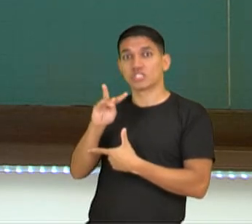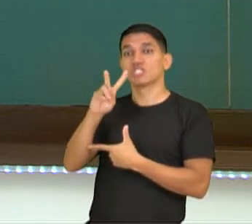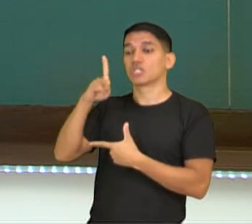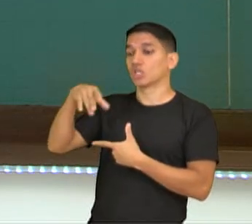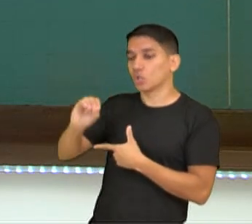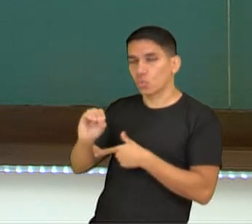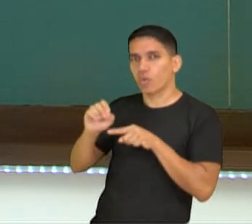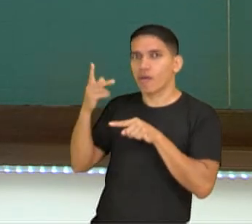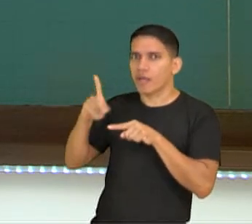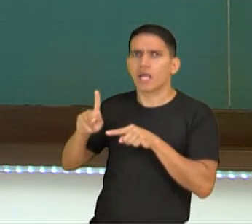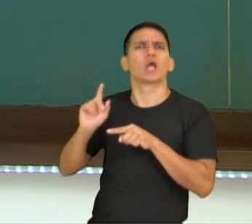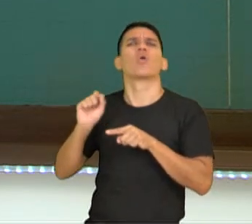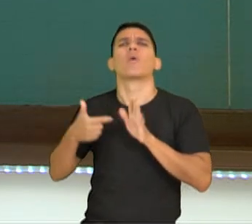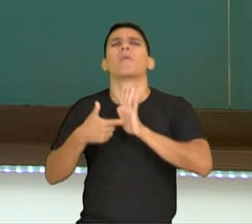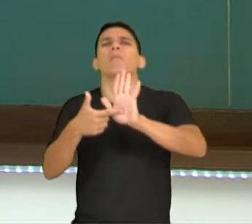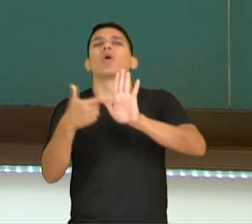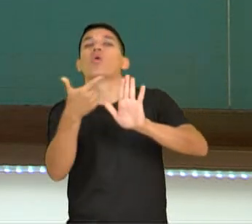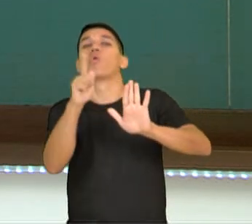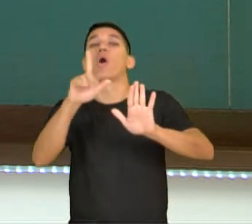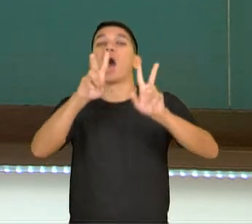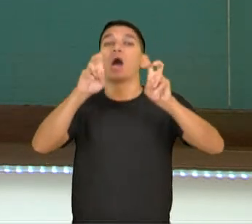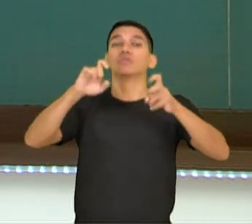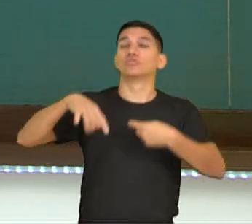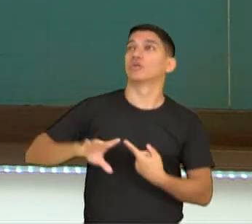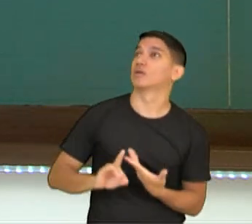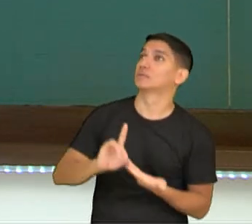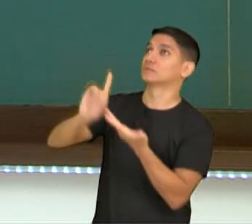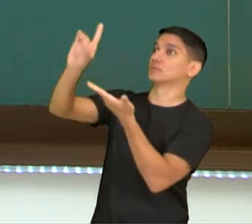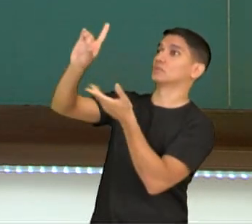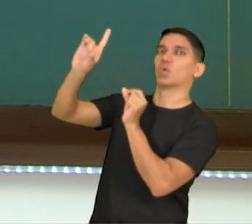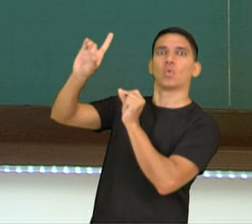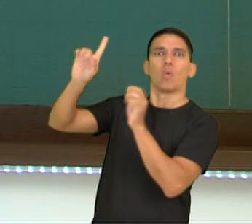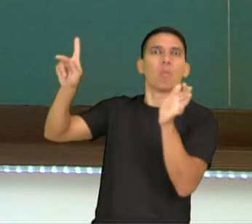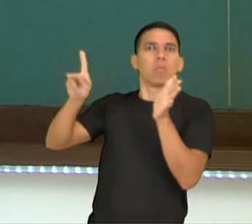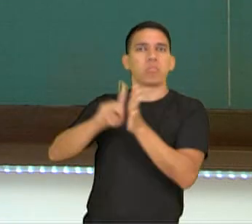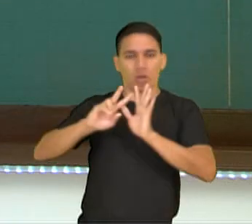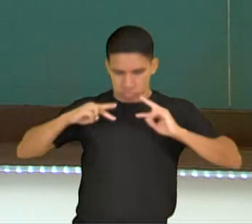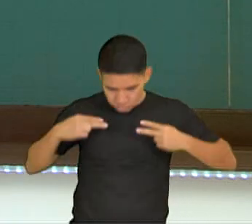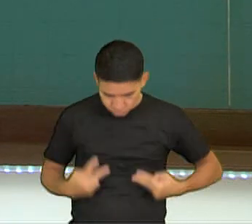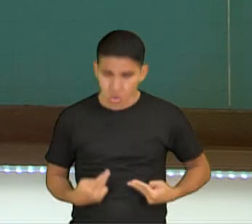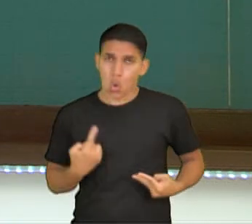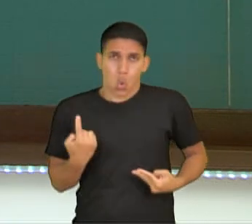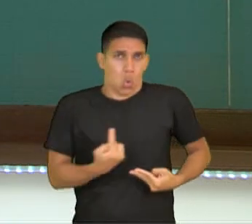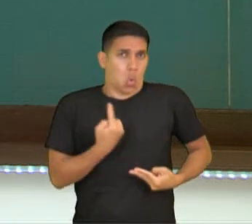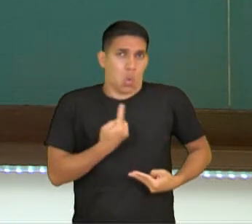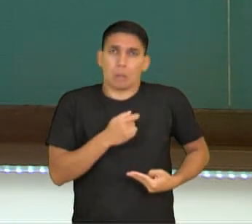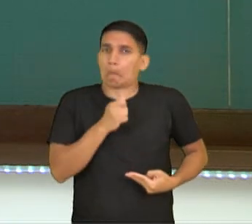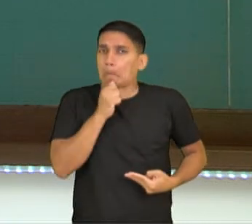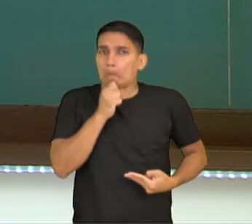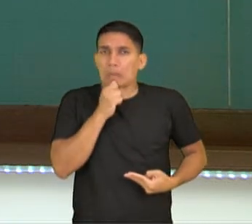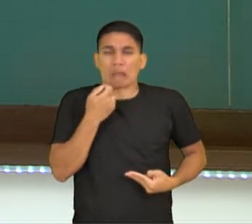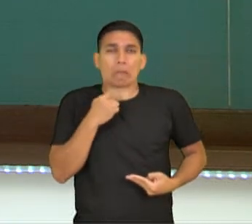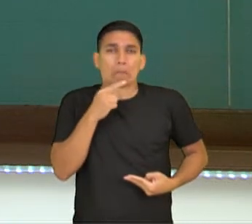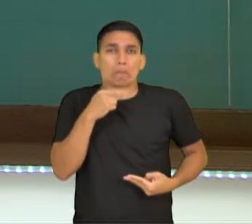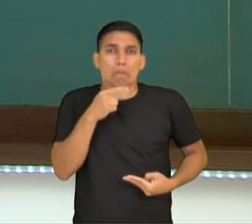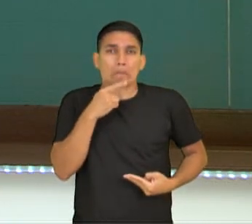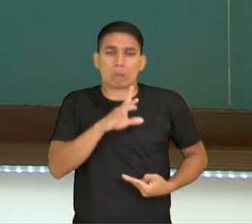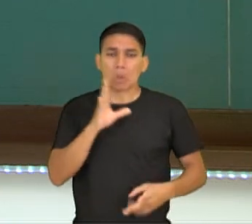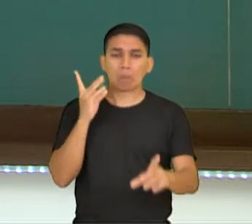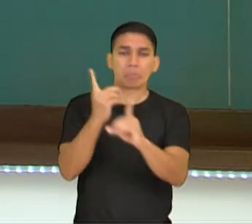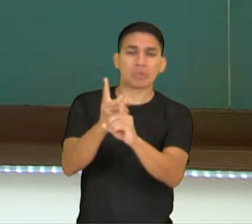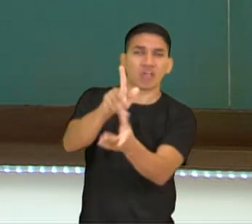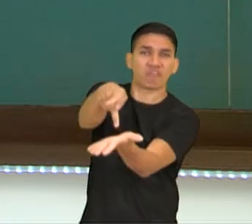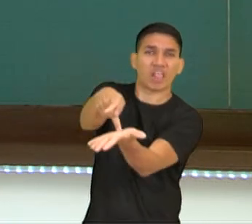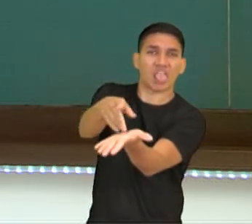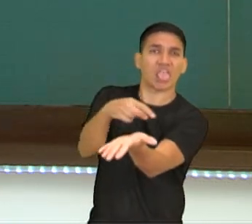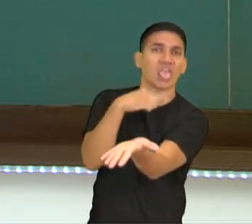para uma questão divina, em que o próprio ser humano sozinho não é capaz de chegar à verdade das